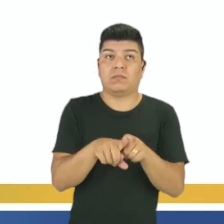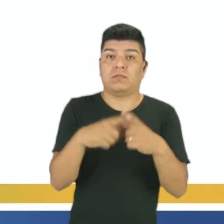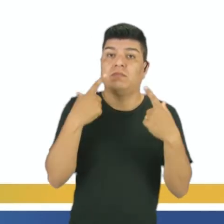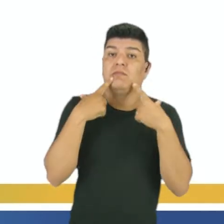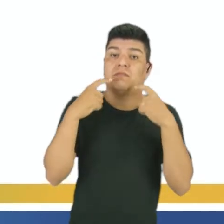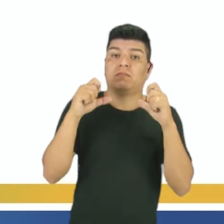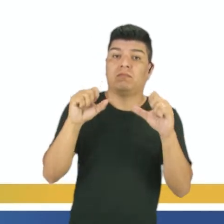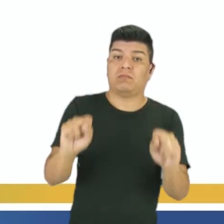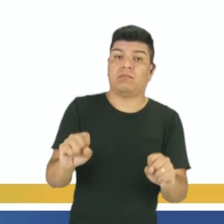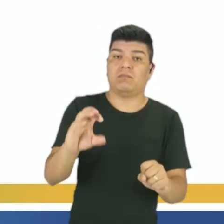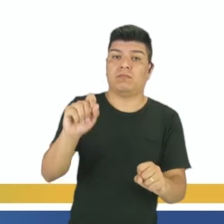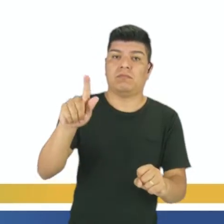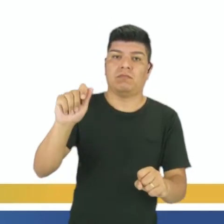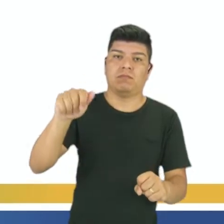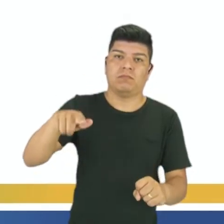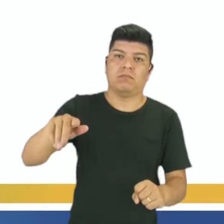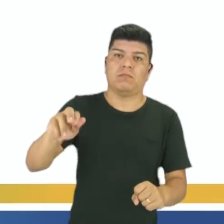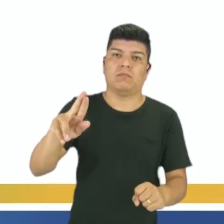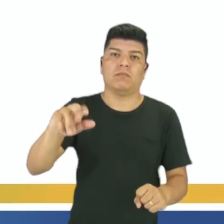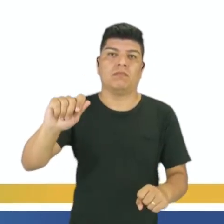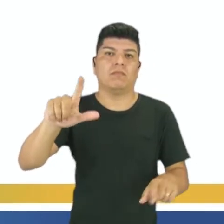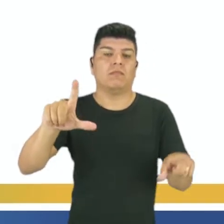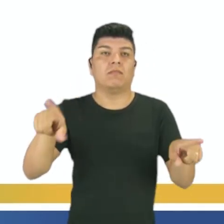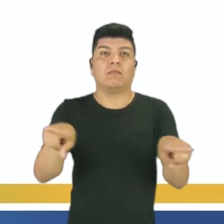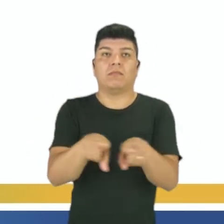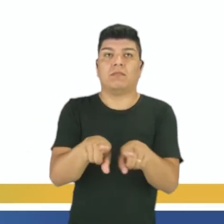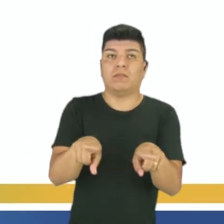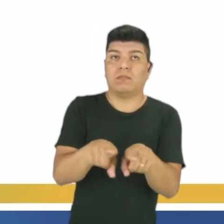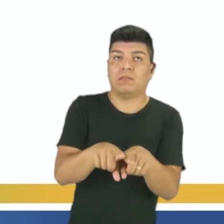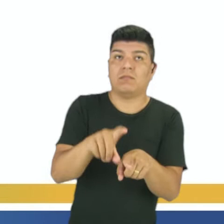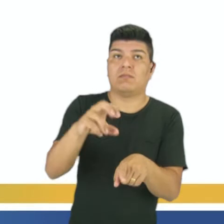linguagem coloquial e intimista,